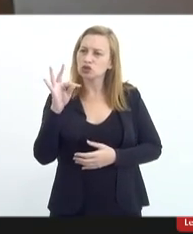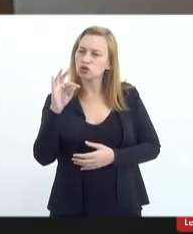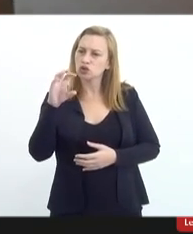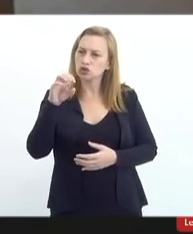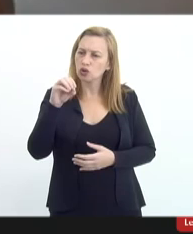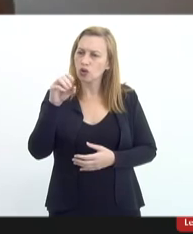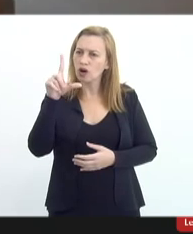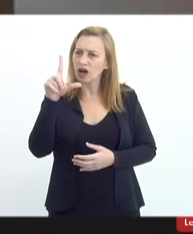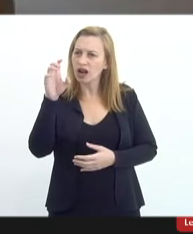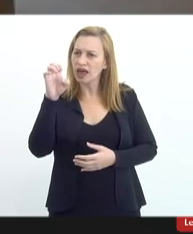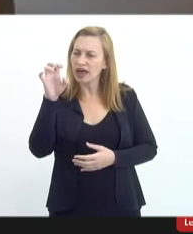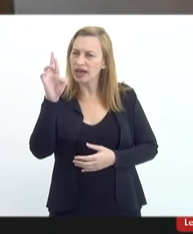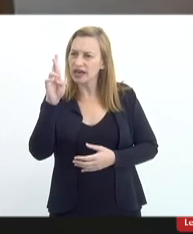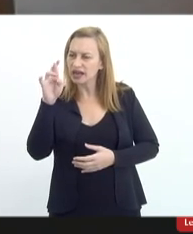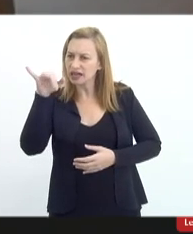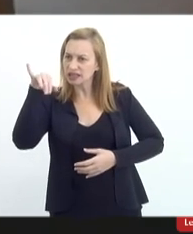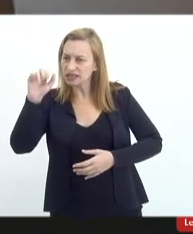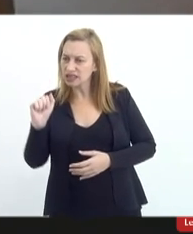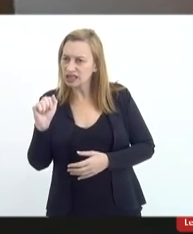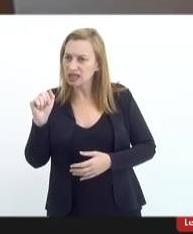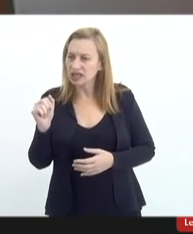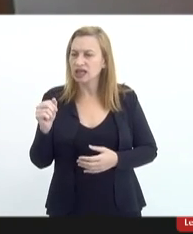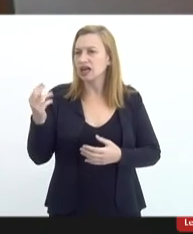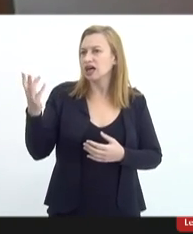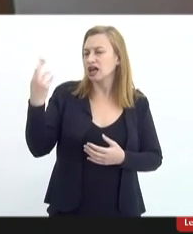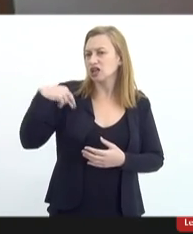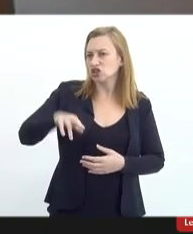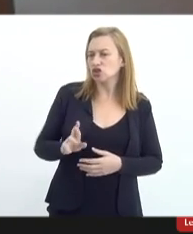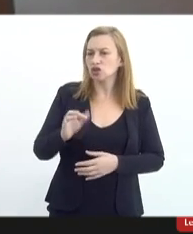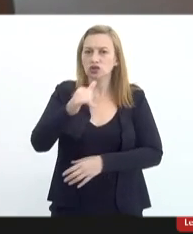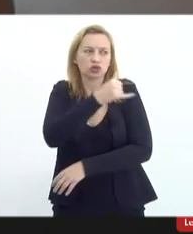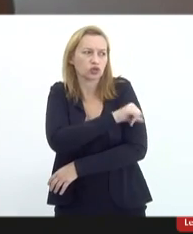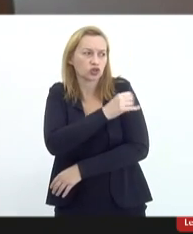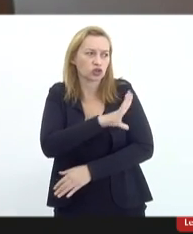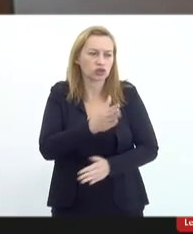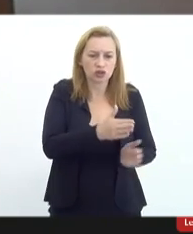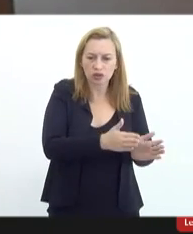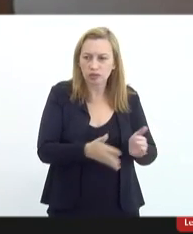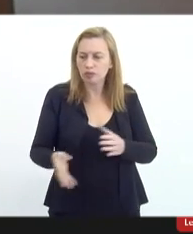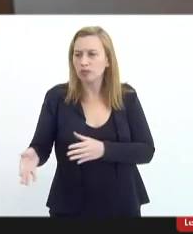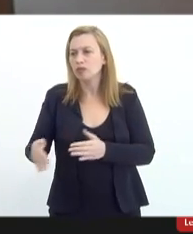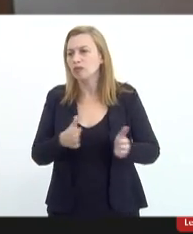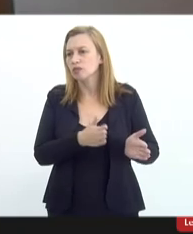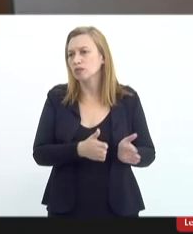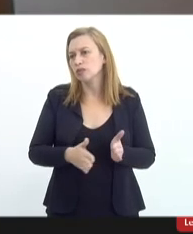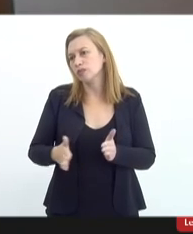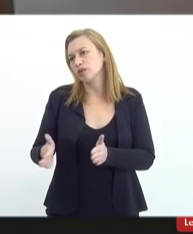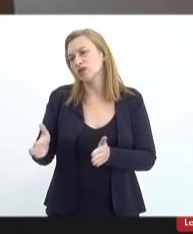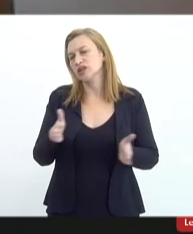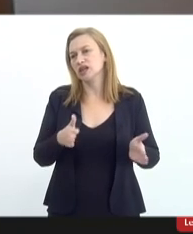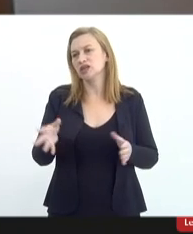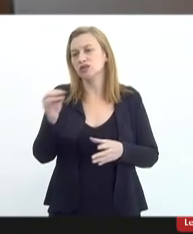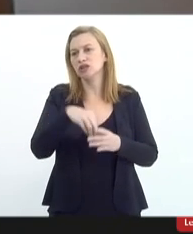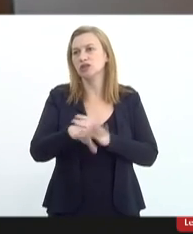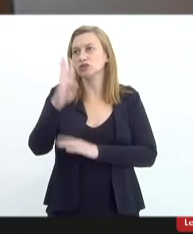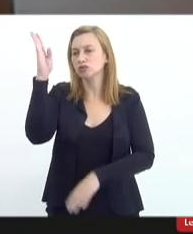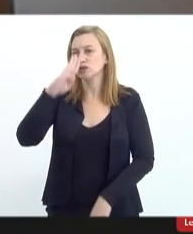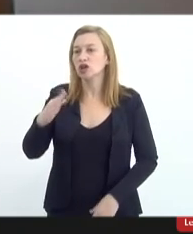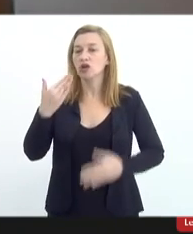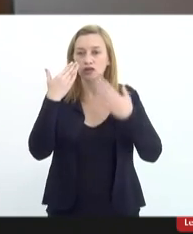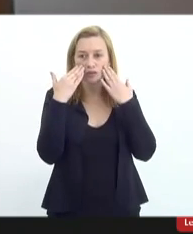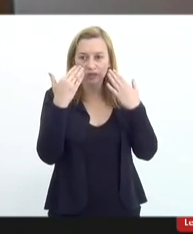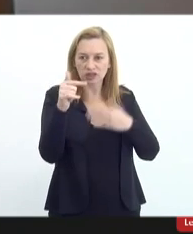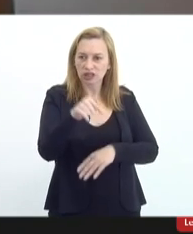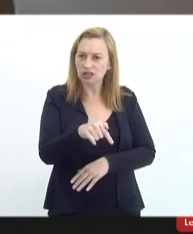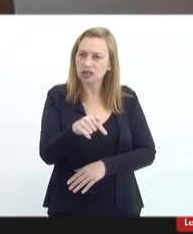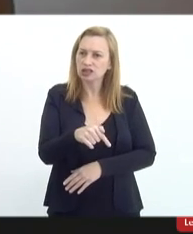Janeiro, mas que, de todo modo, ajuda a gente a pensar esse processo no Brasil. Eu fiz uma apresentação